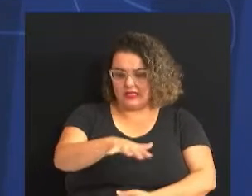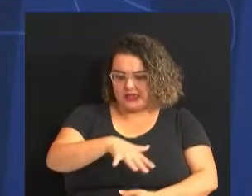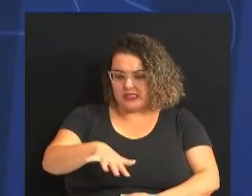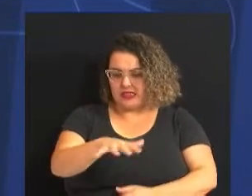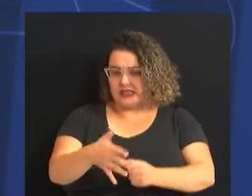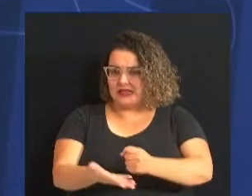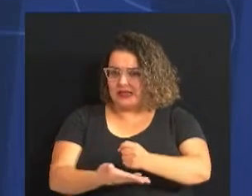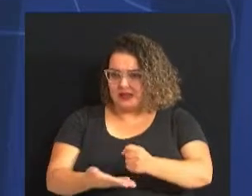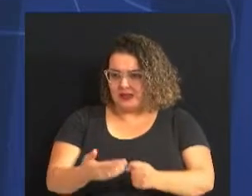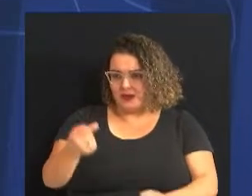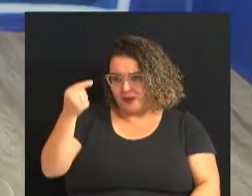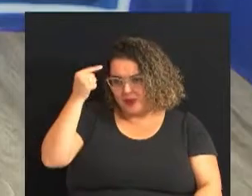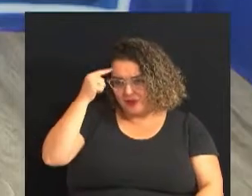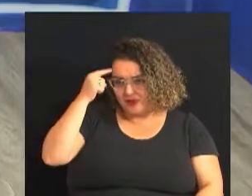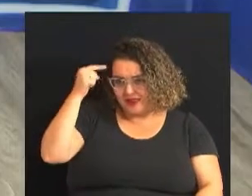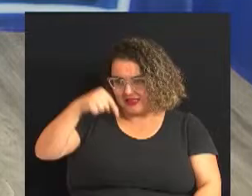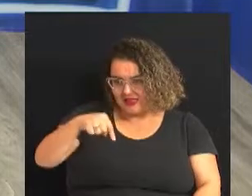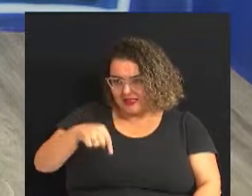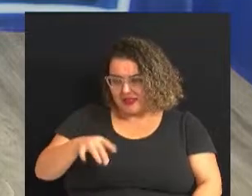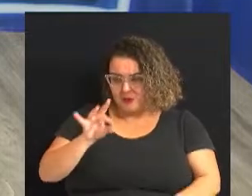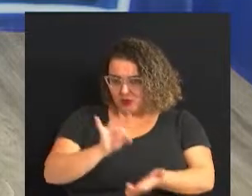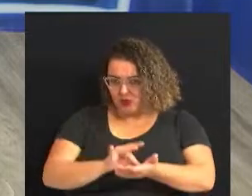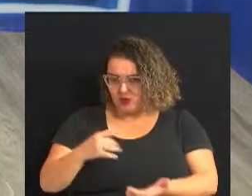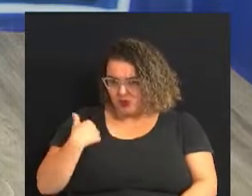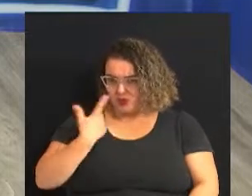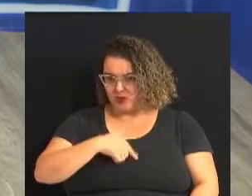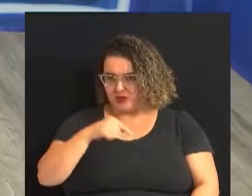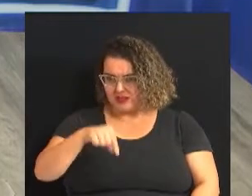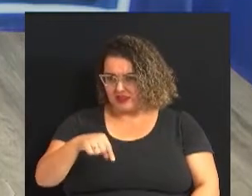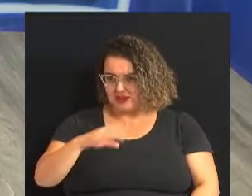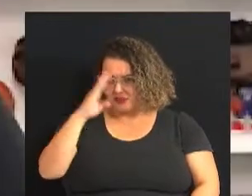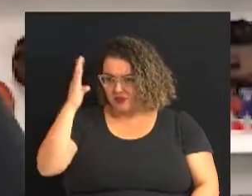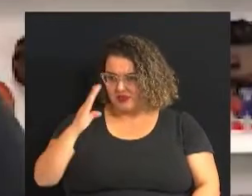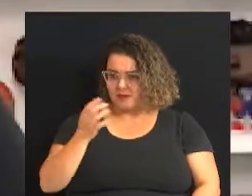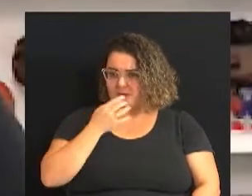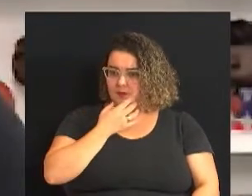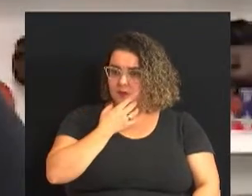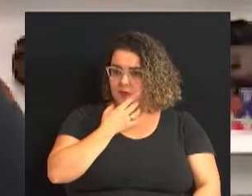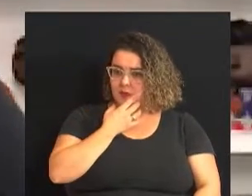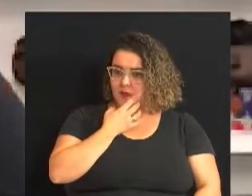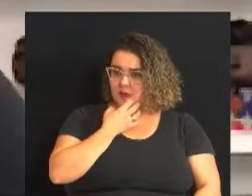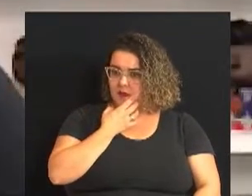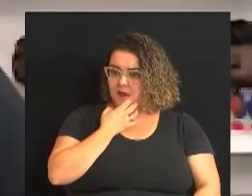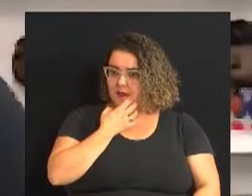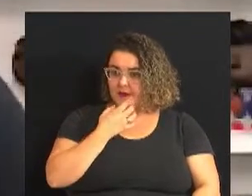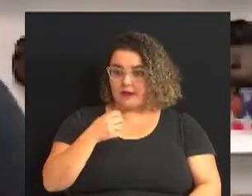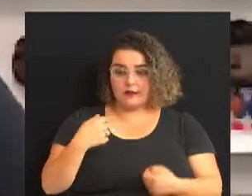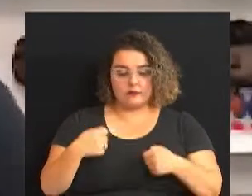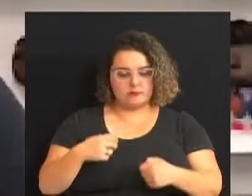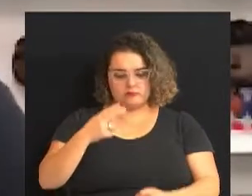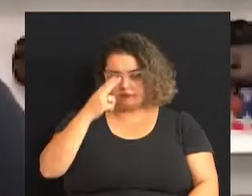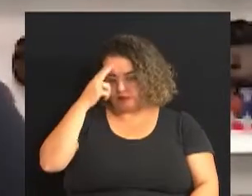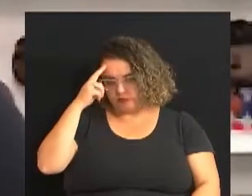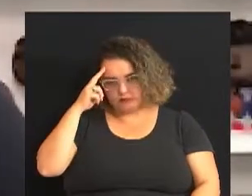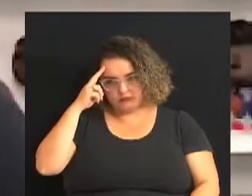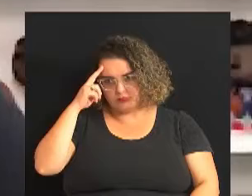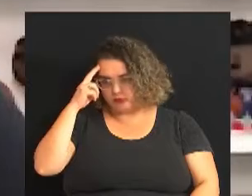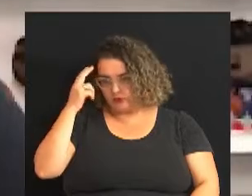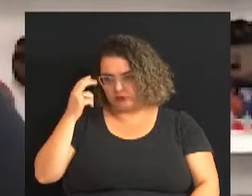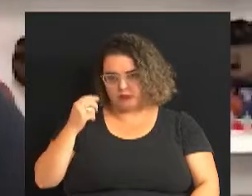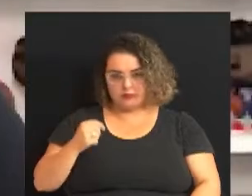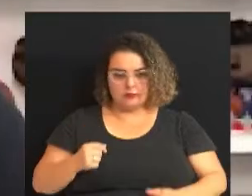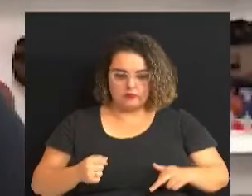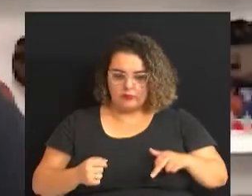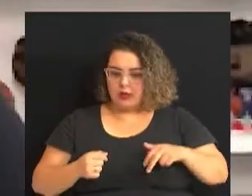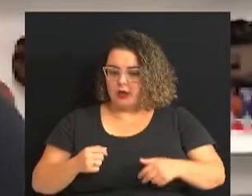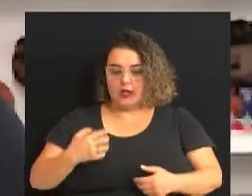pensar em algo aqui para a nossa realidade? A gente tem que dar o passo, Gabriel, do tamanho da nossa perna. Eu acho